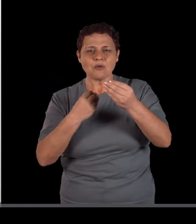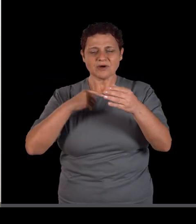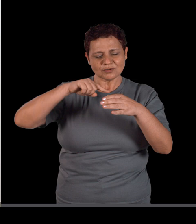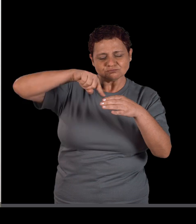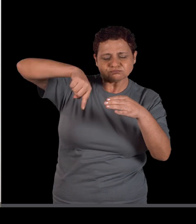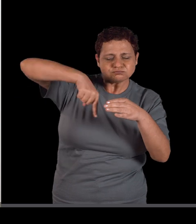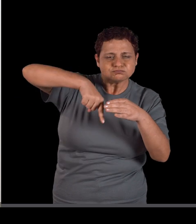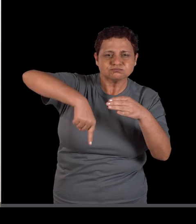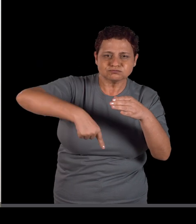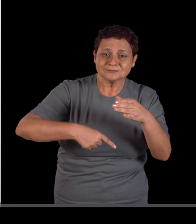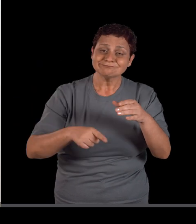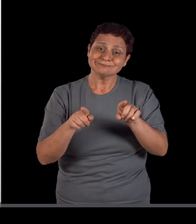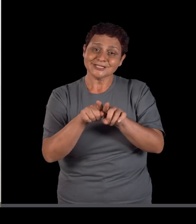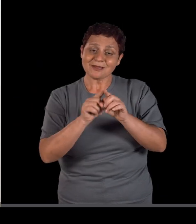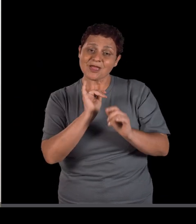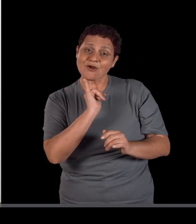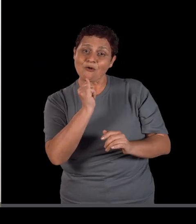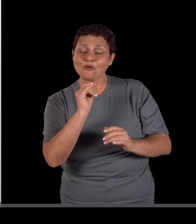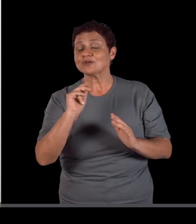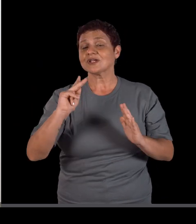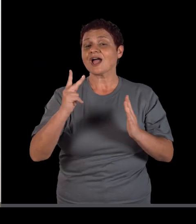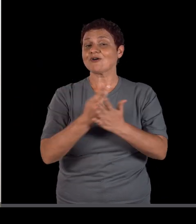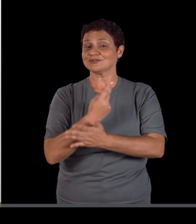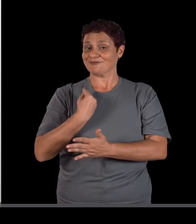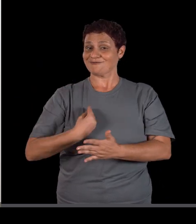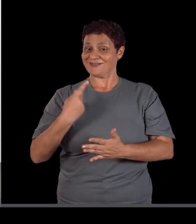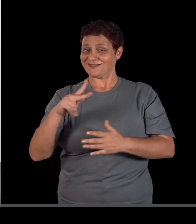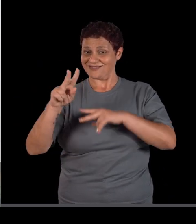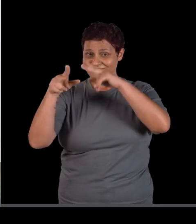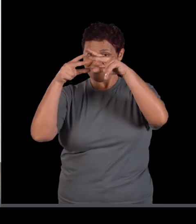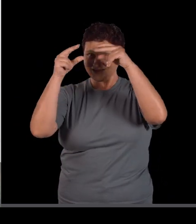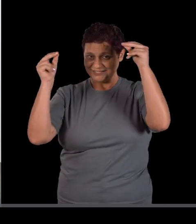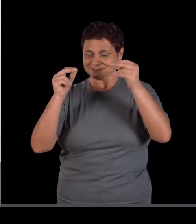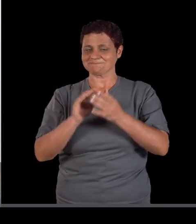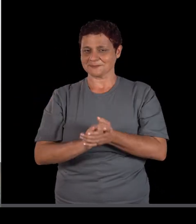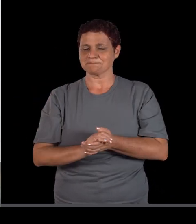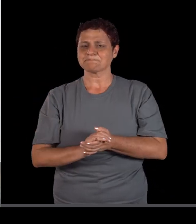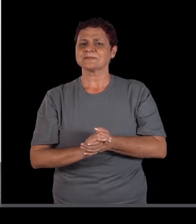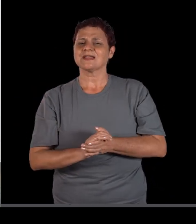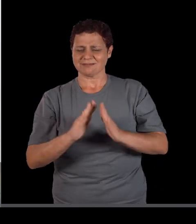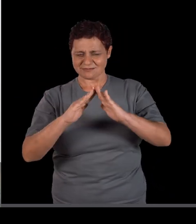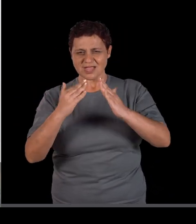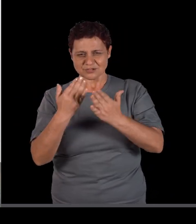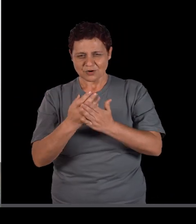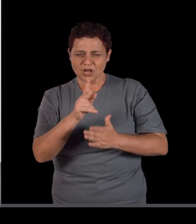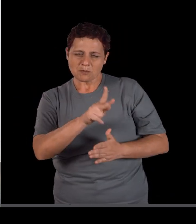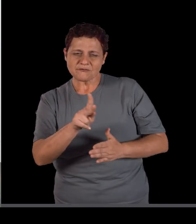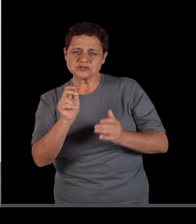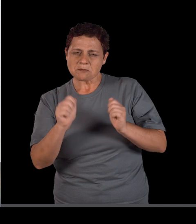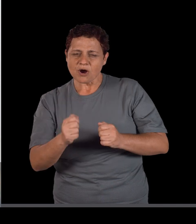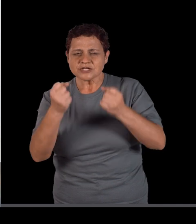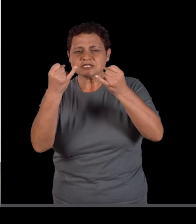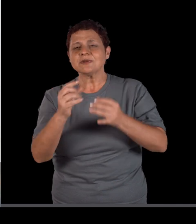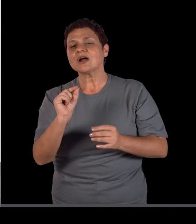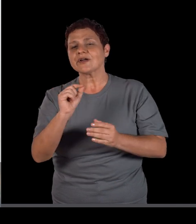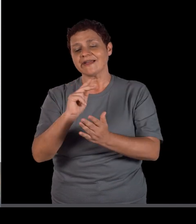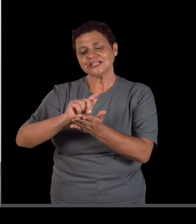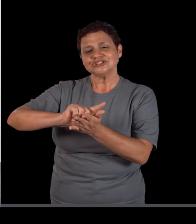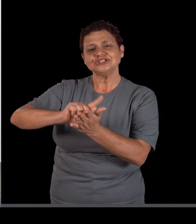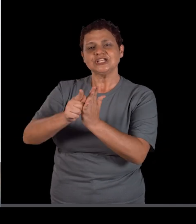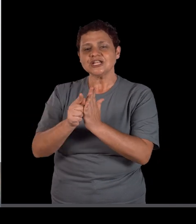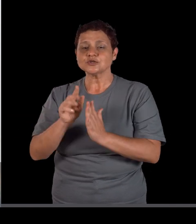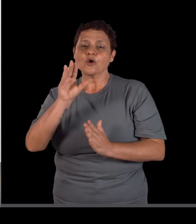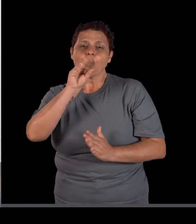poço, ao passo que narra o que está acontecendo com a Alice. O seu professor pode falar também sobre gêneros orais